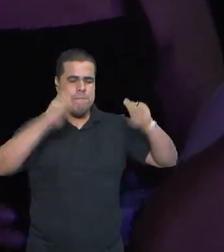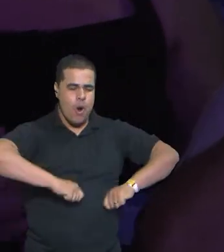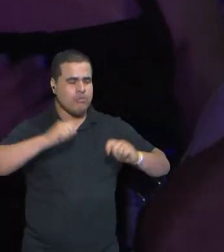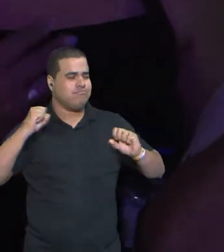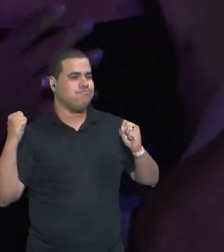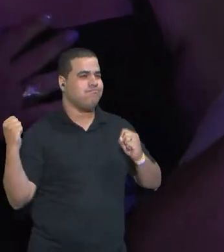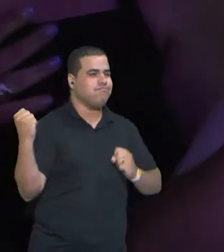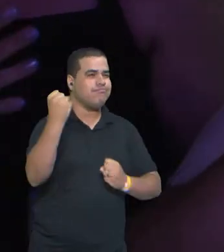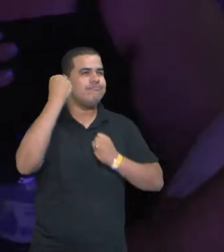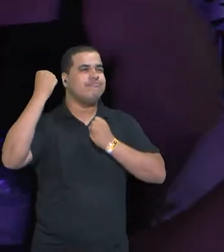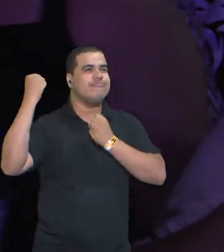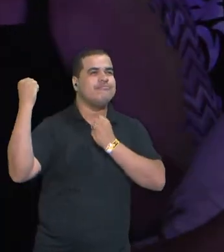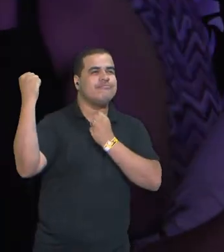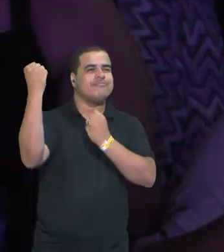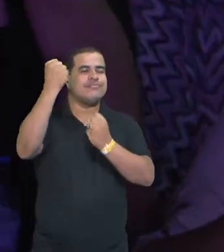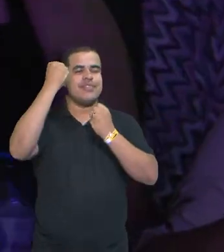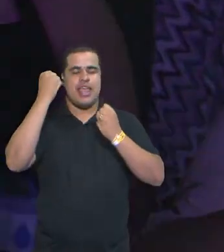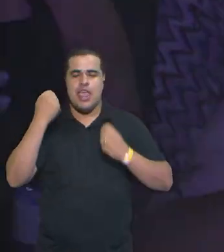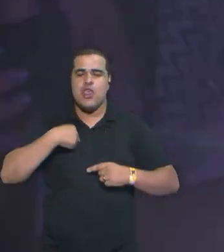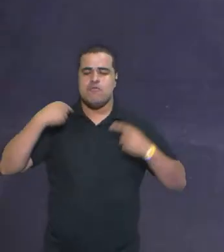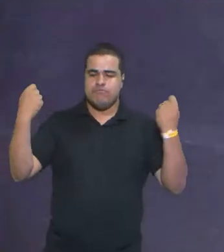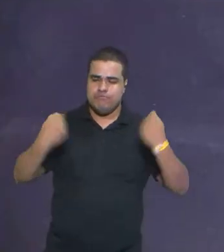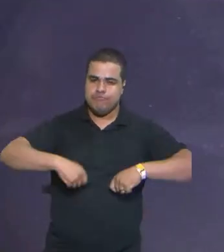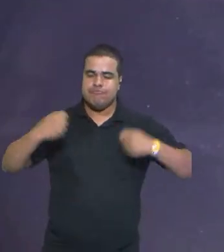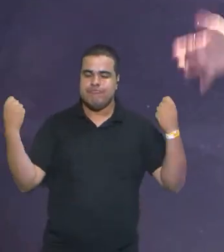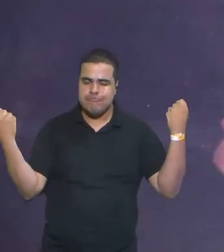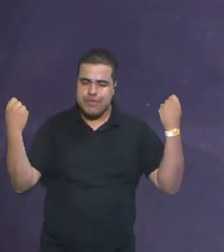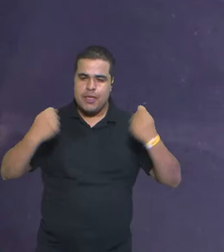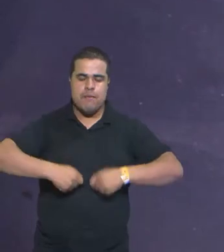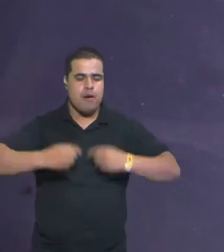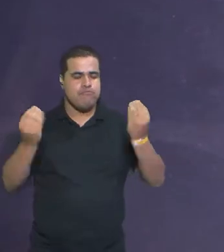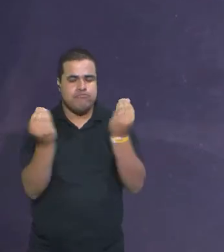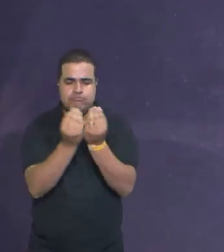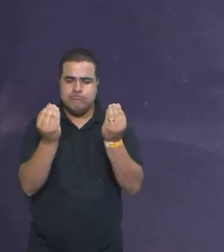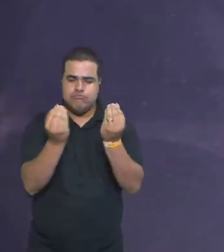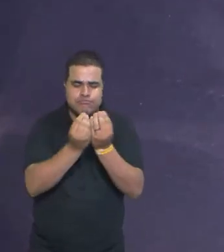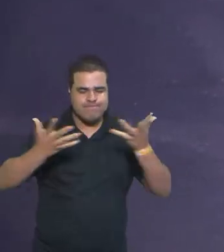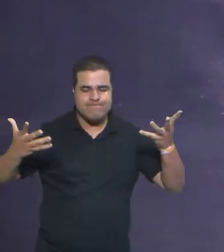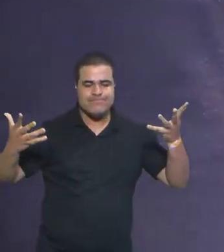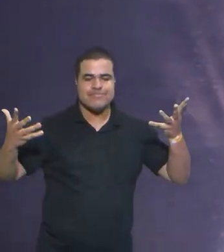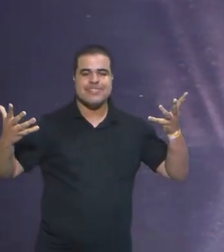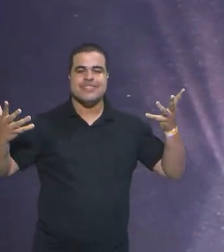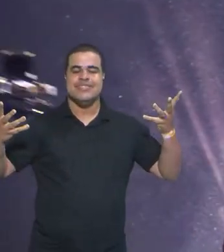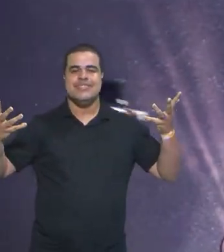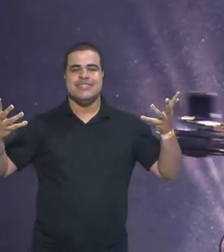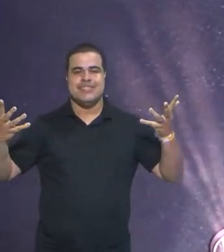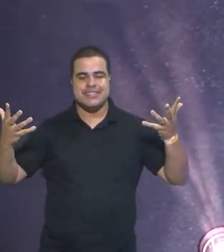há um nome poderoso eu preciso tanto de um